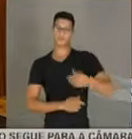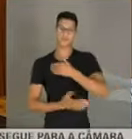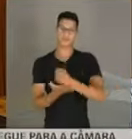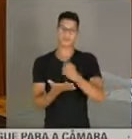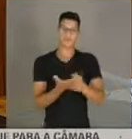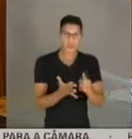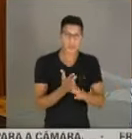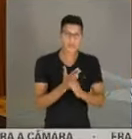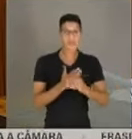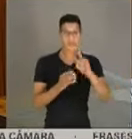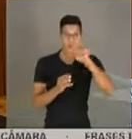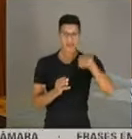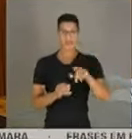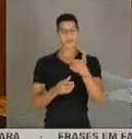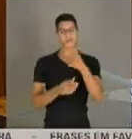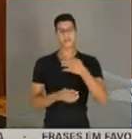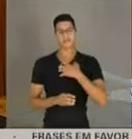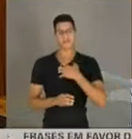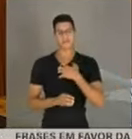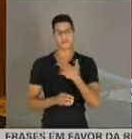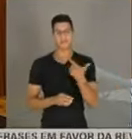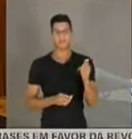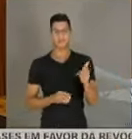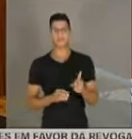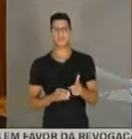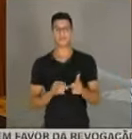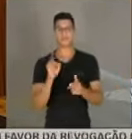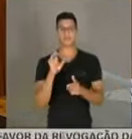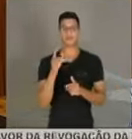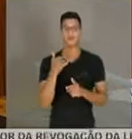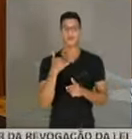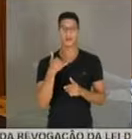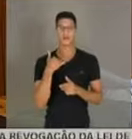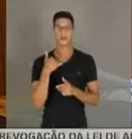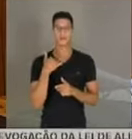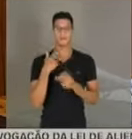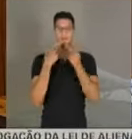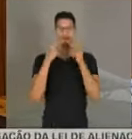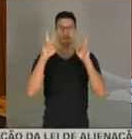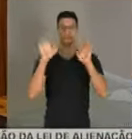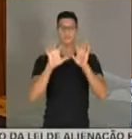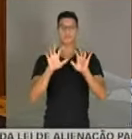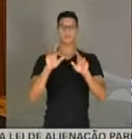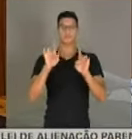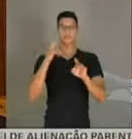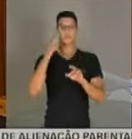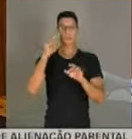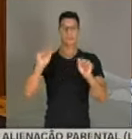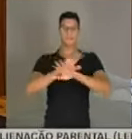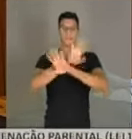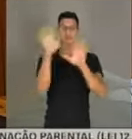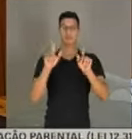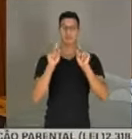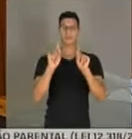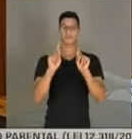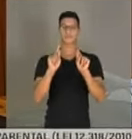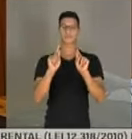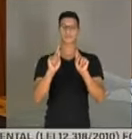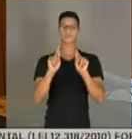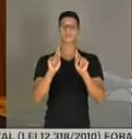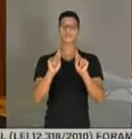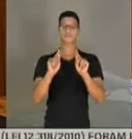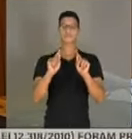contrato? Não tem sentido, doutor. Então, apenas, eu não era para falar sobre isso, mas apenas para deixar claro